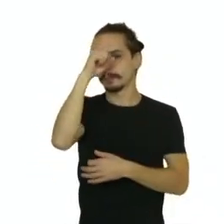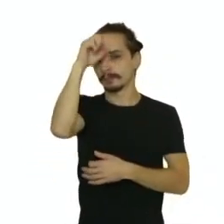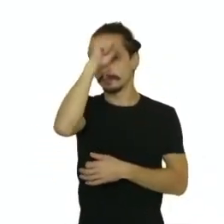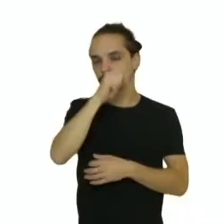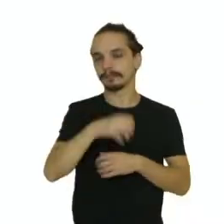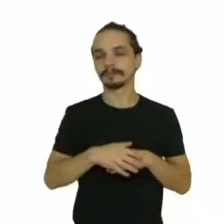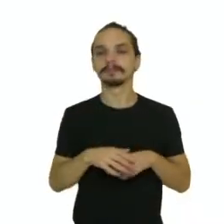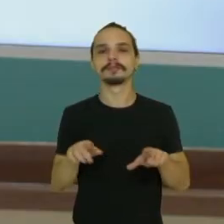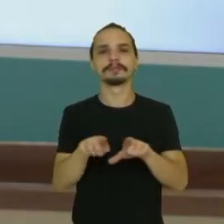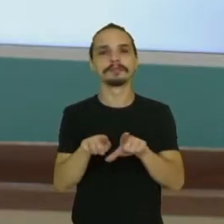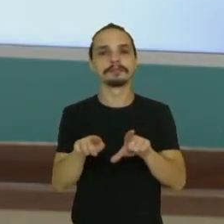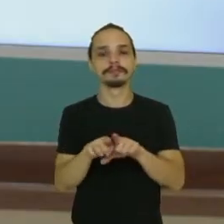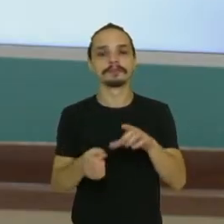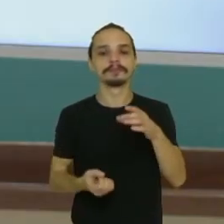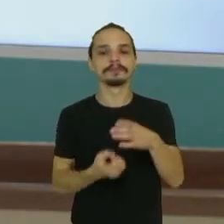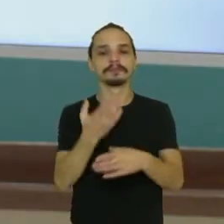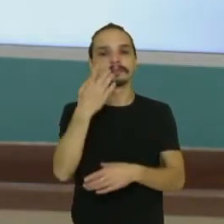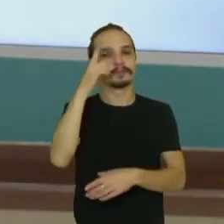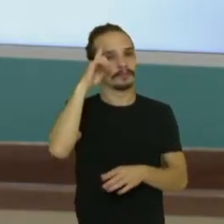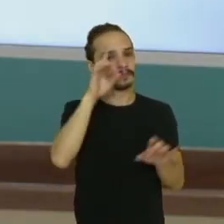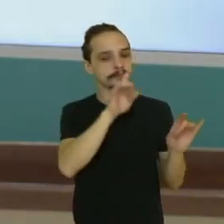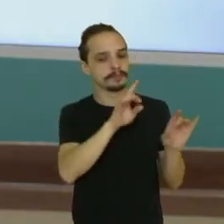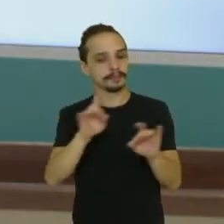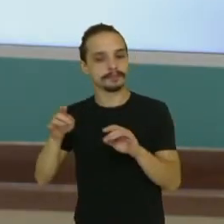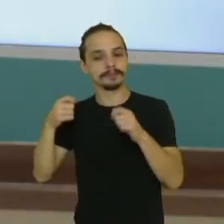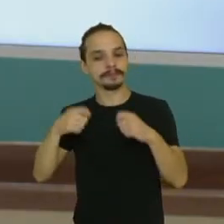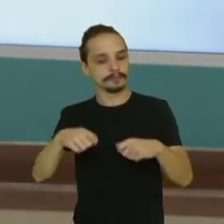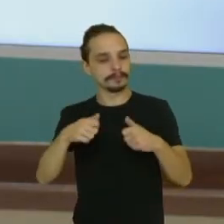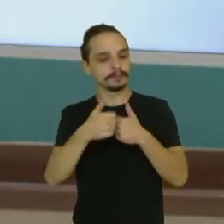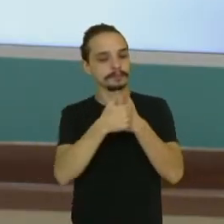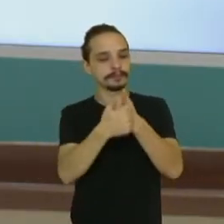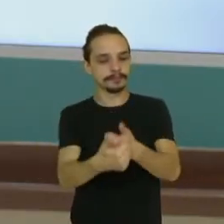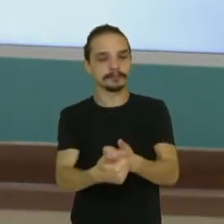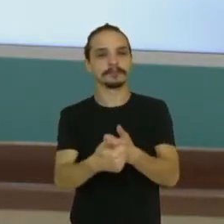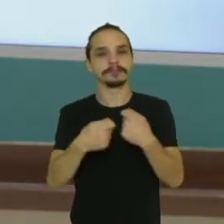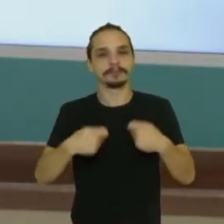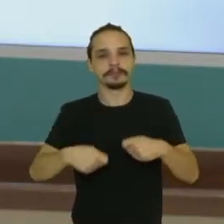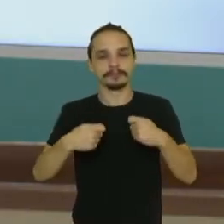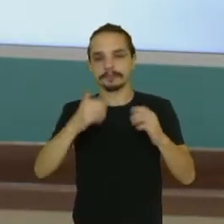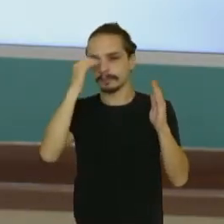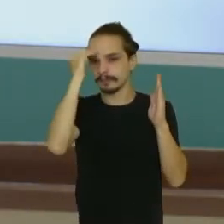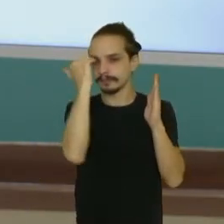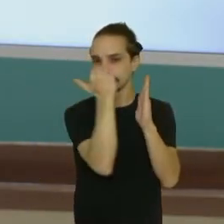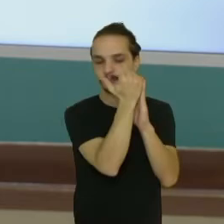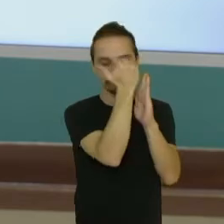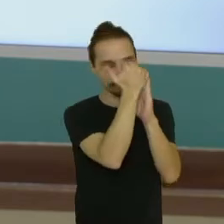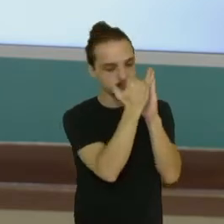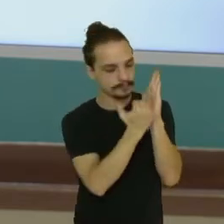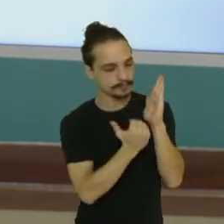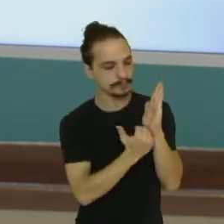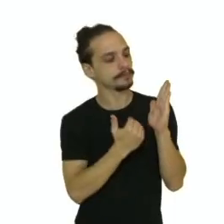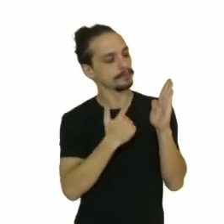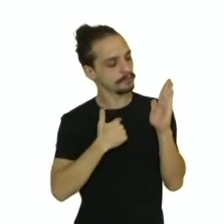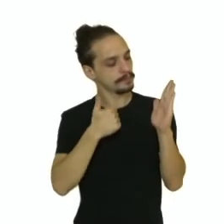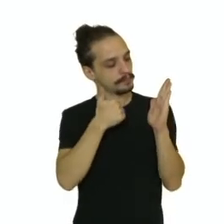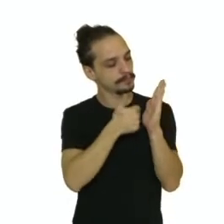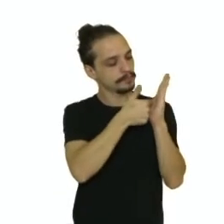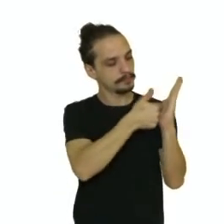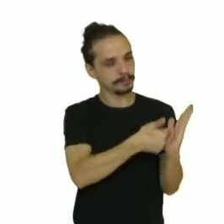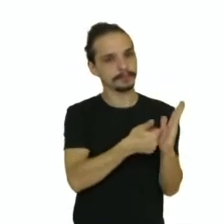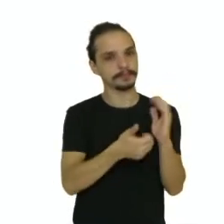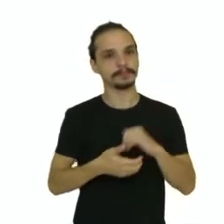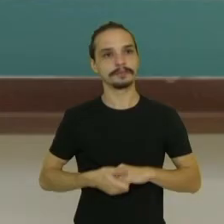de criar uma rotina que deve ser seguida pessoal precisamos respeitar a nossa rotina e olha